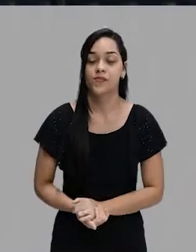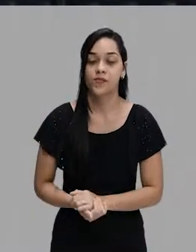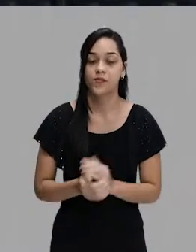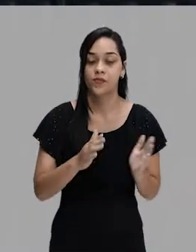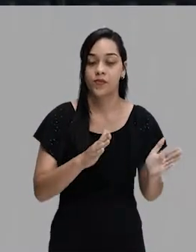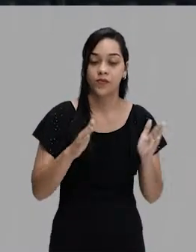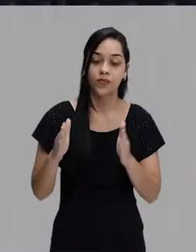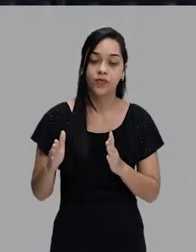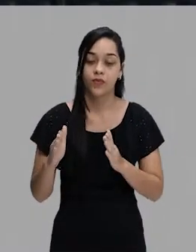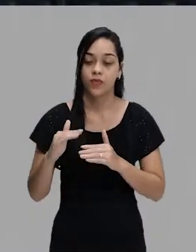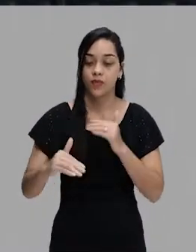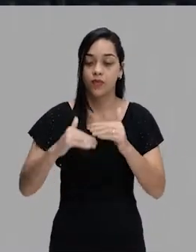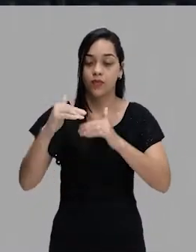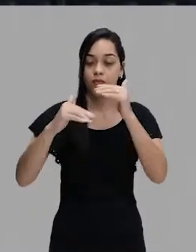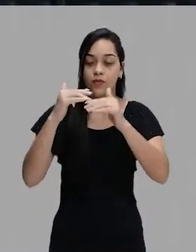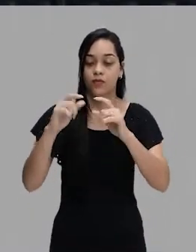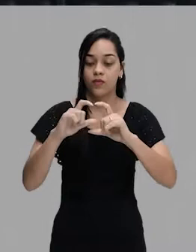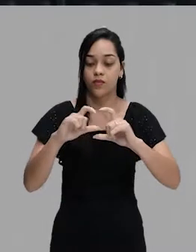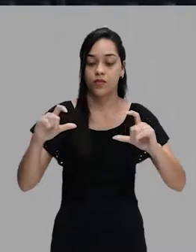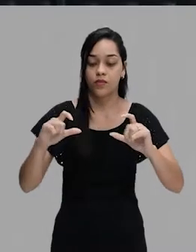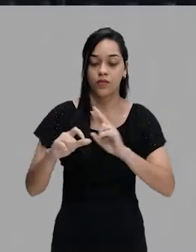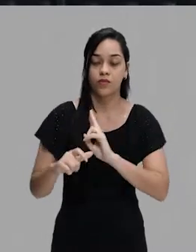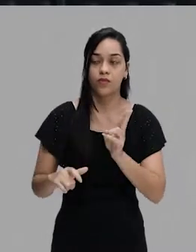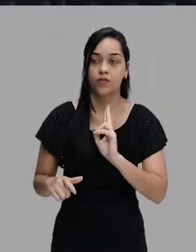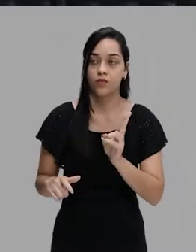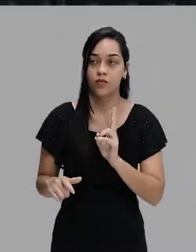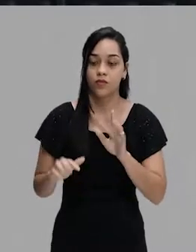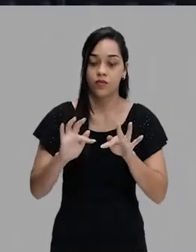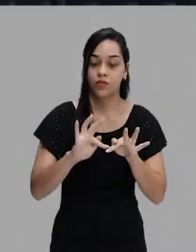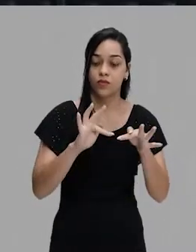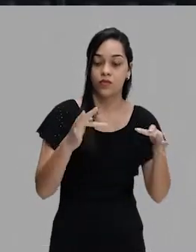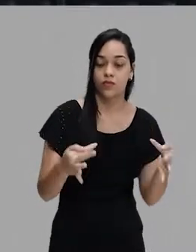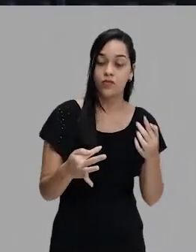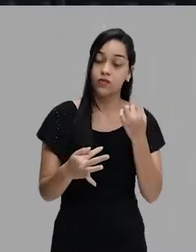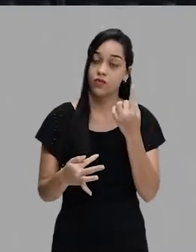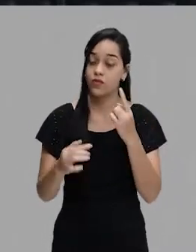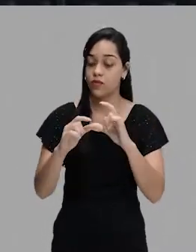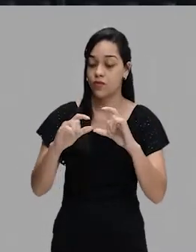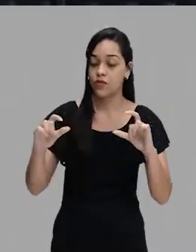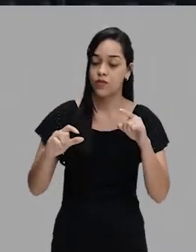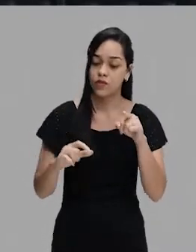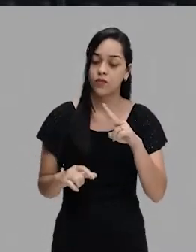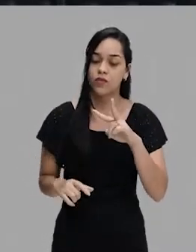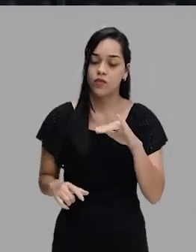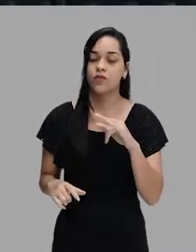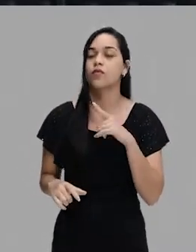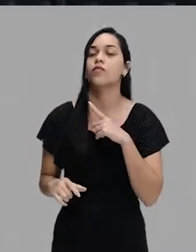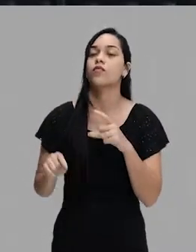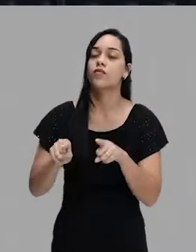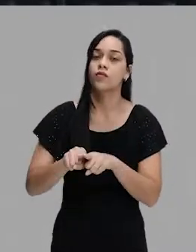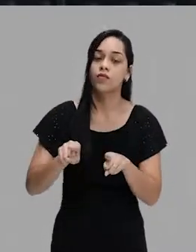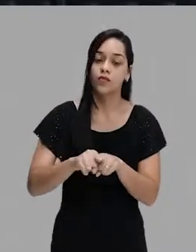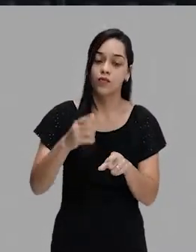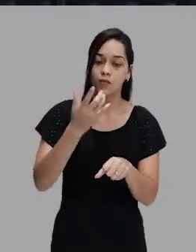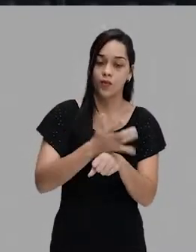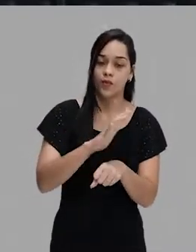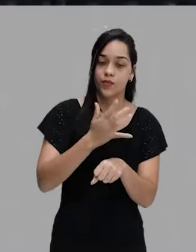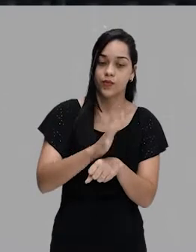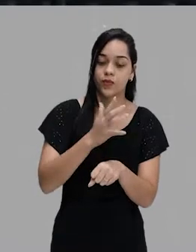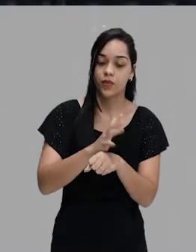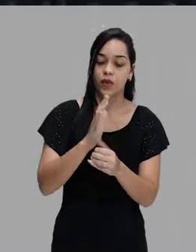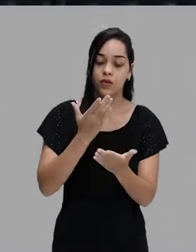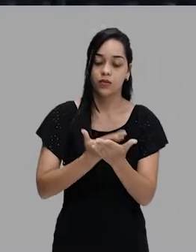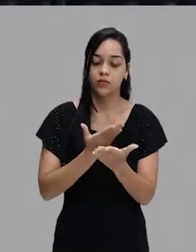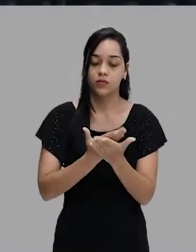período construído por uma oração, nós chamamos de período simples, que você vai ver também nos exercícios de